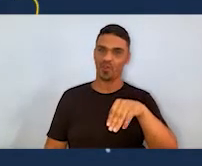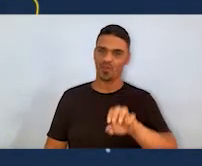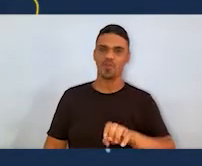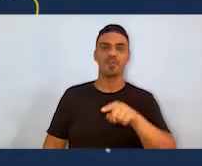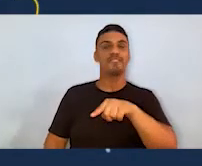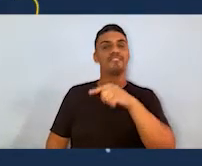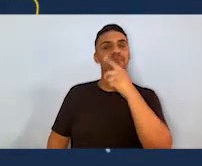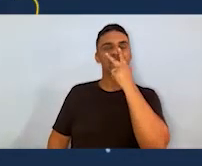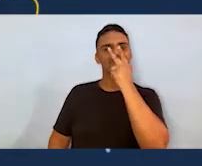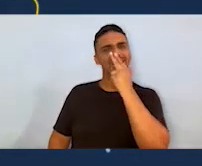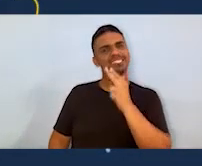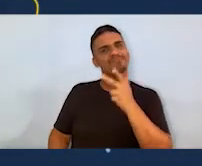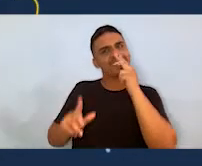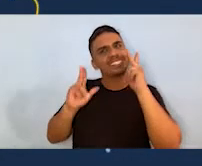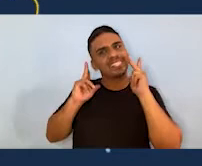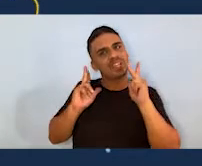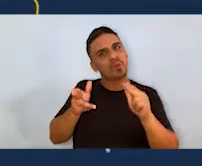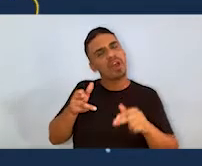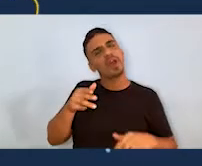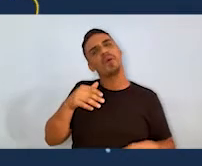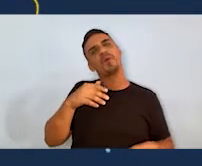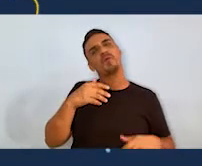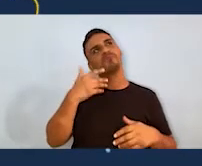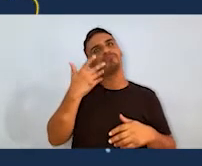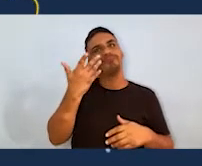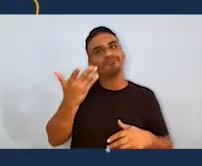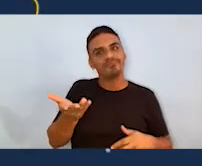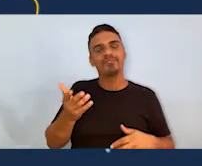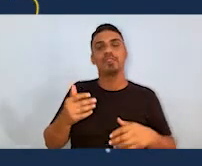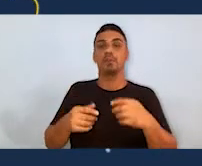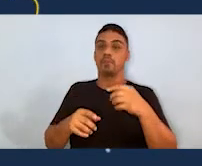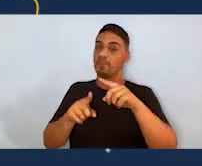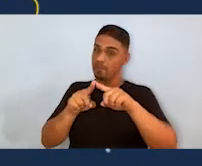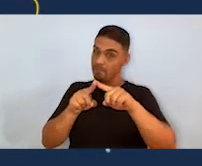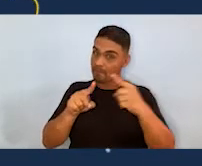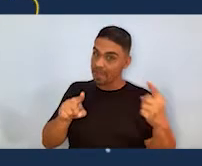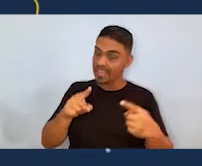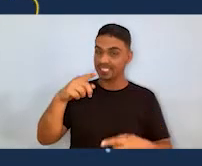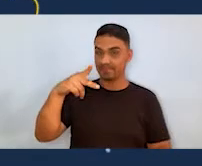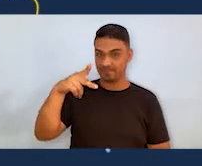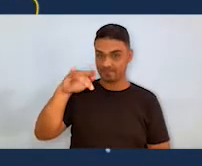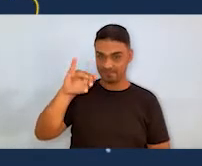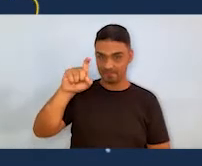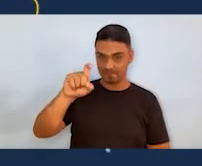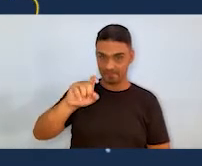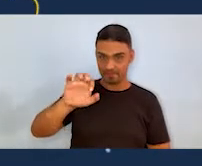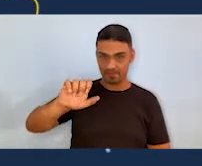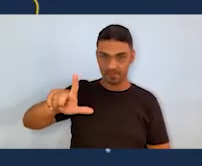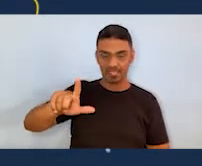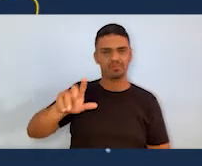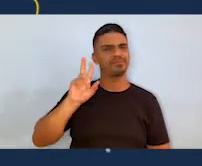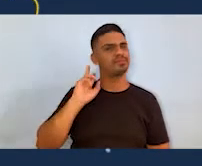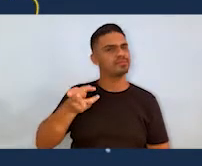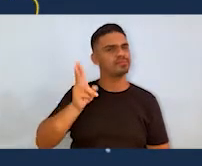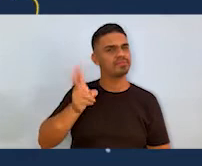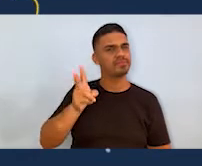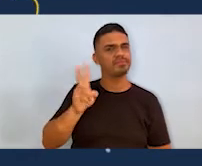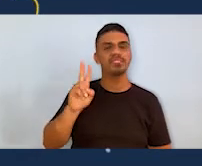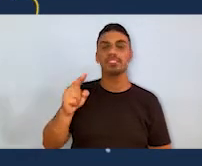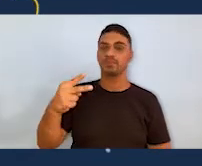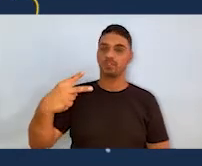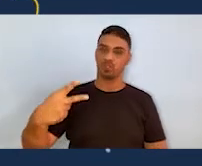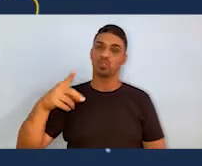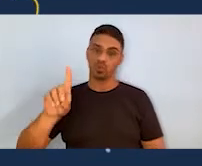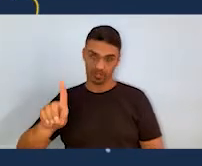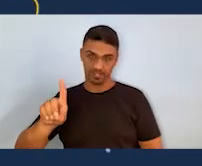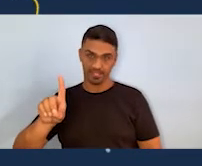coisas parecerem um pouquinho mais tridimensionais. Lógico, o pixel art ele é 2D, ele nunca vai ser 3D de verdade, ele não